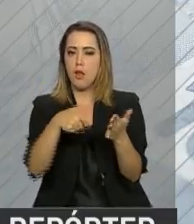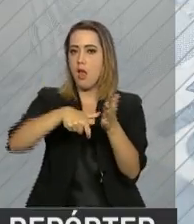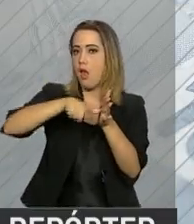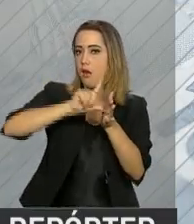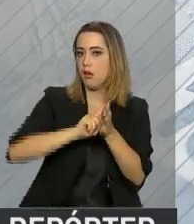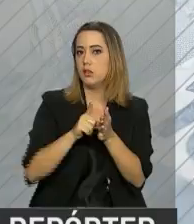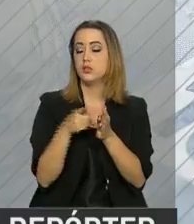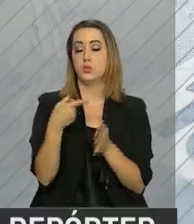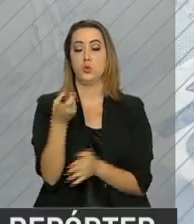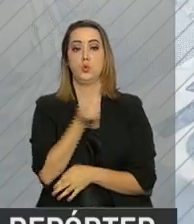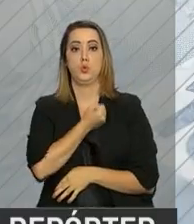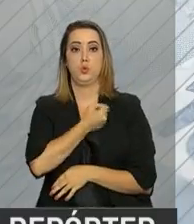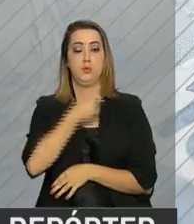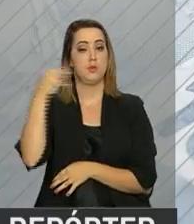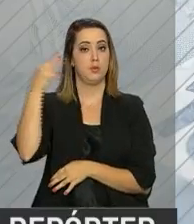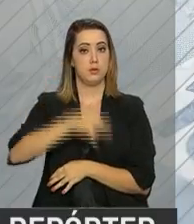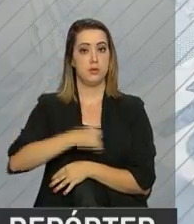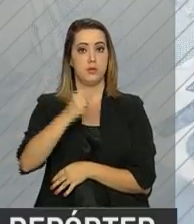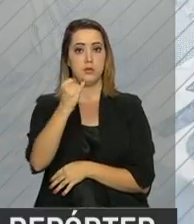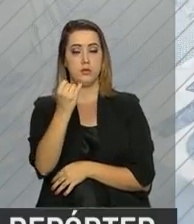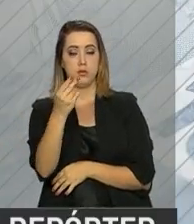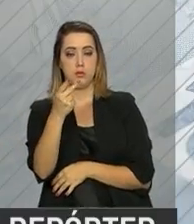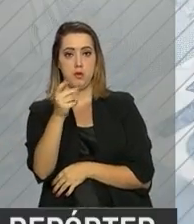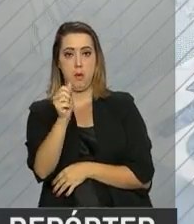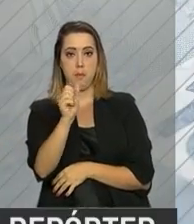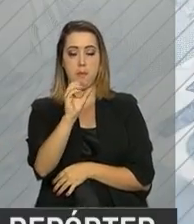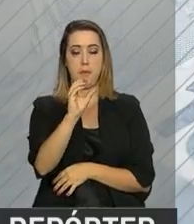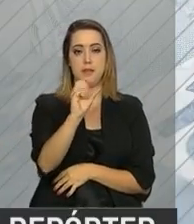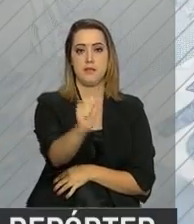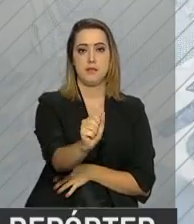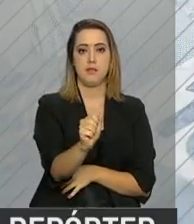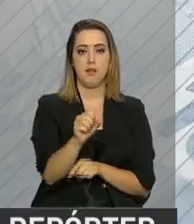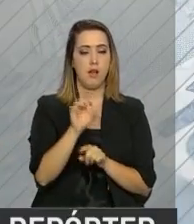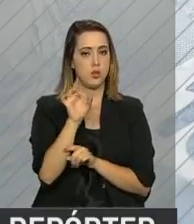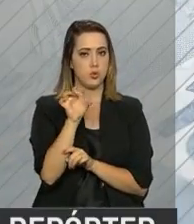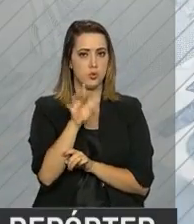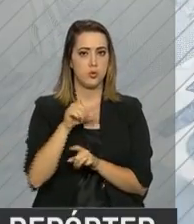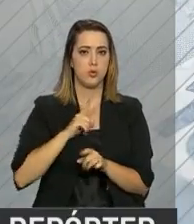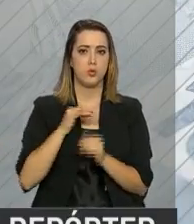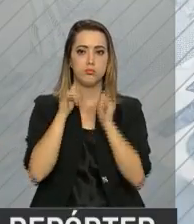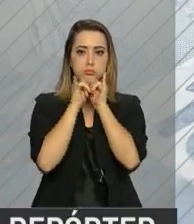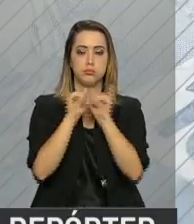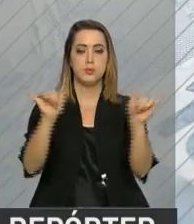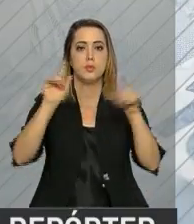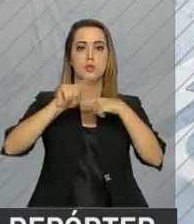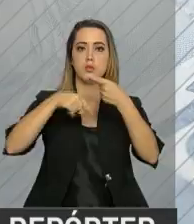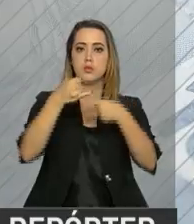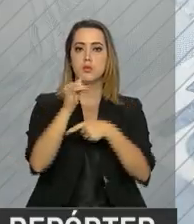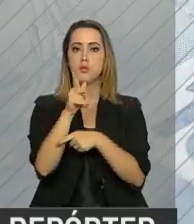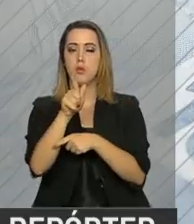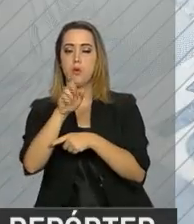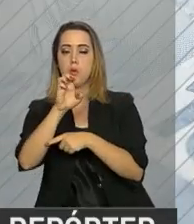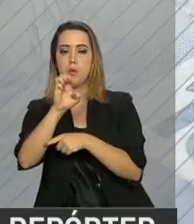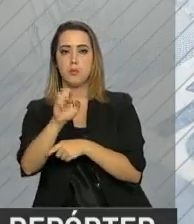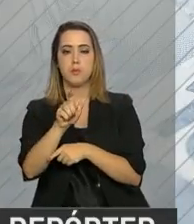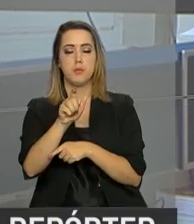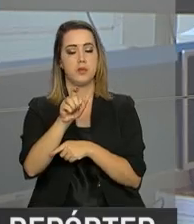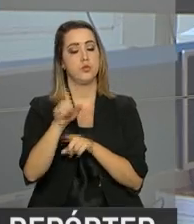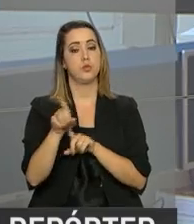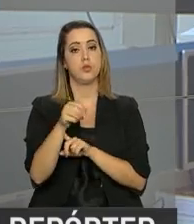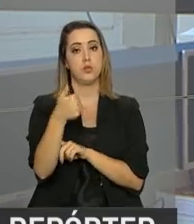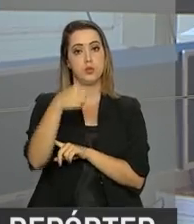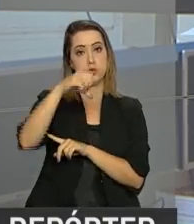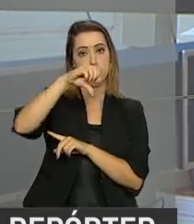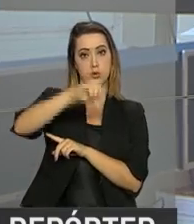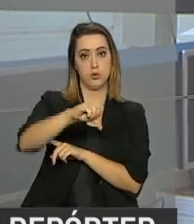oficial que é chamado apenas de IPCA e não tem o número 15 no nome será divulgado pelo IBGE em 9 de dezembro